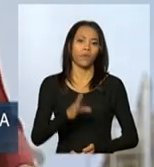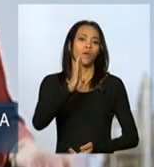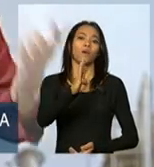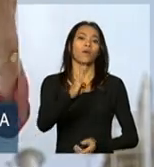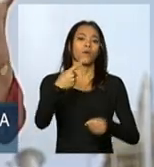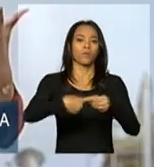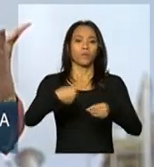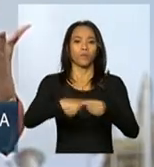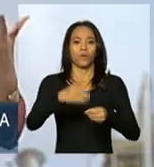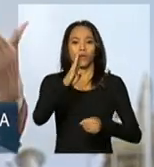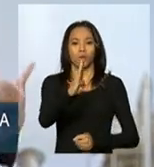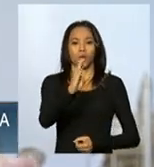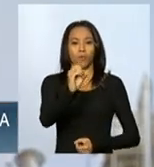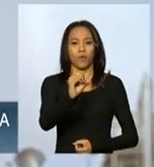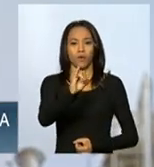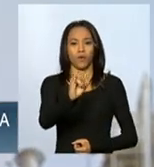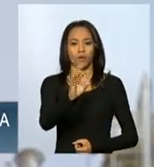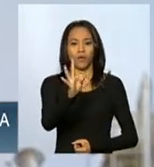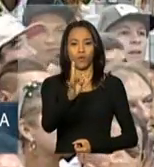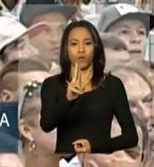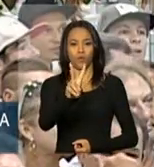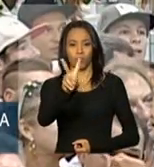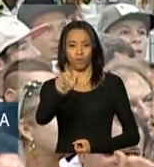Boituva. Boituva.